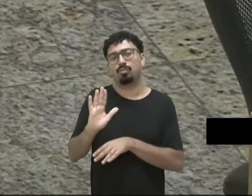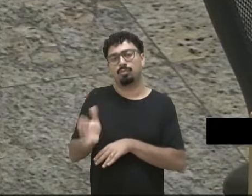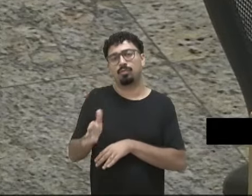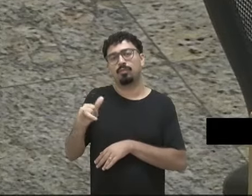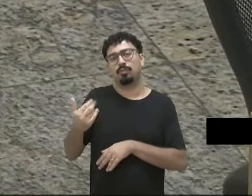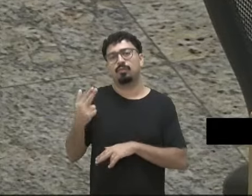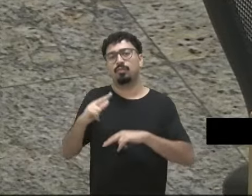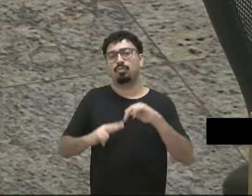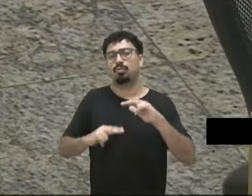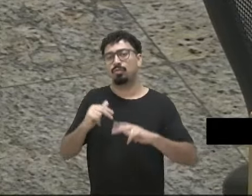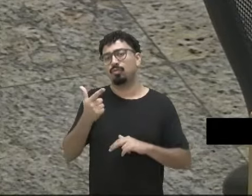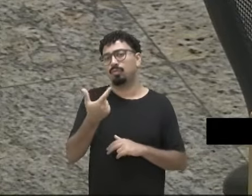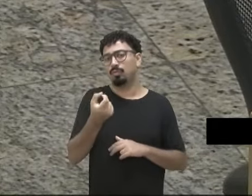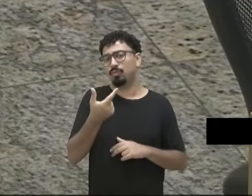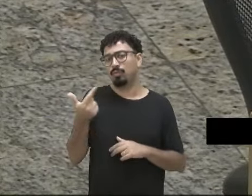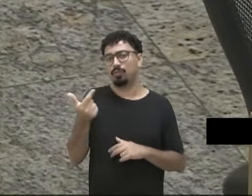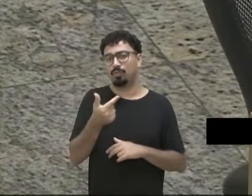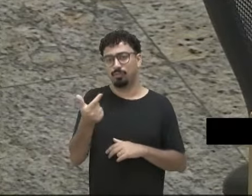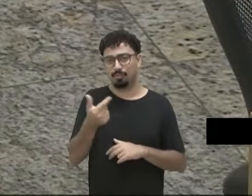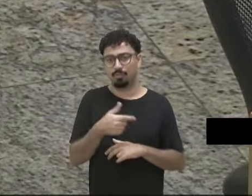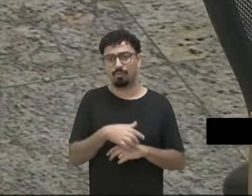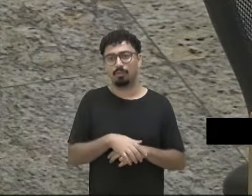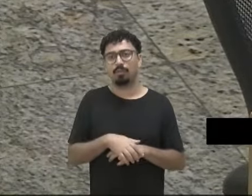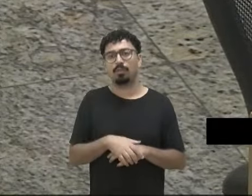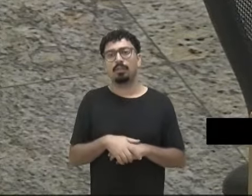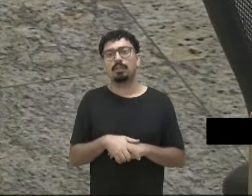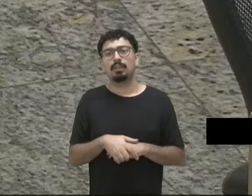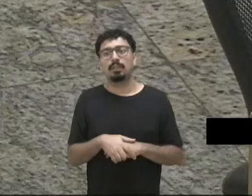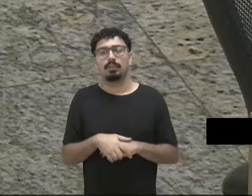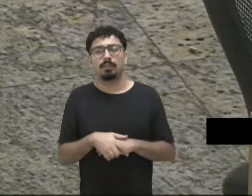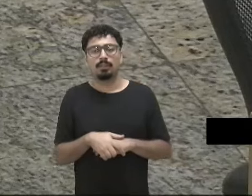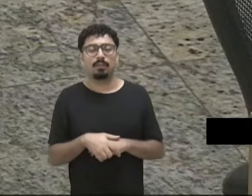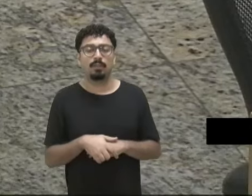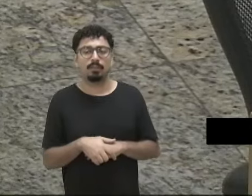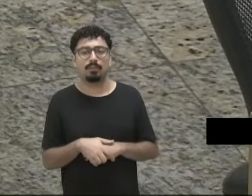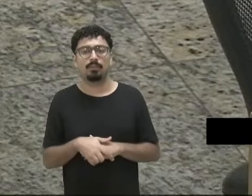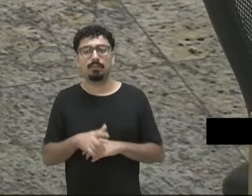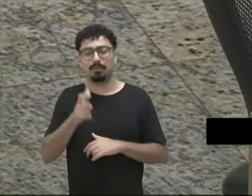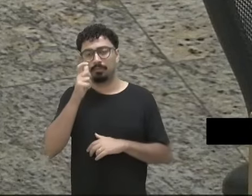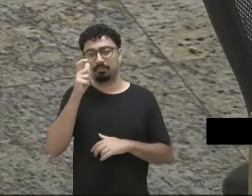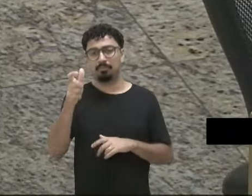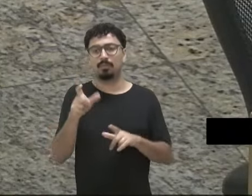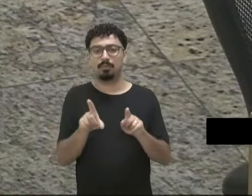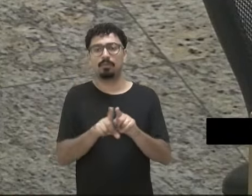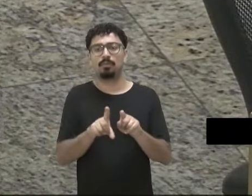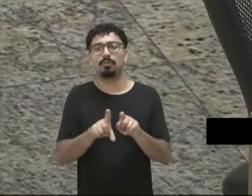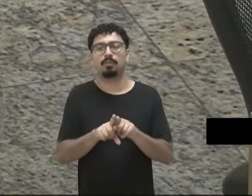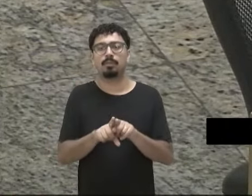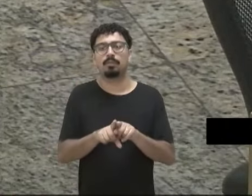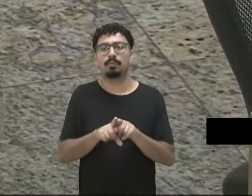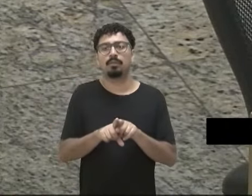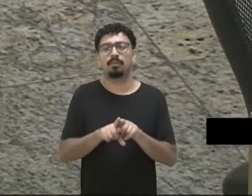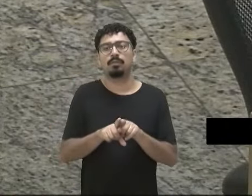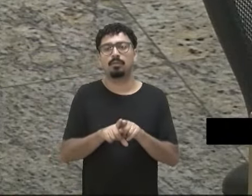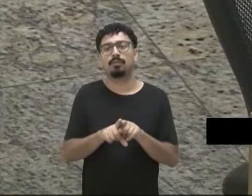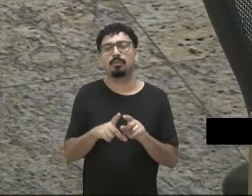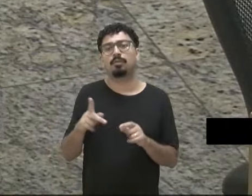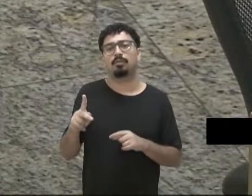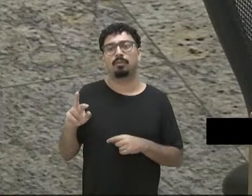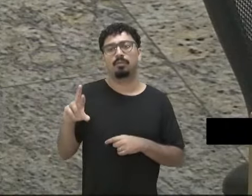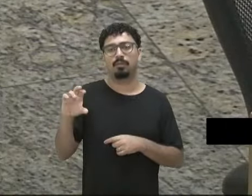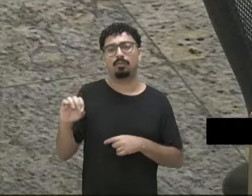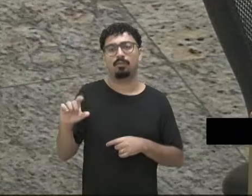de 2022. Acho interessante colocar aqui que o Progestão,